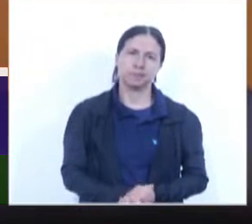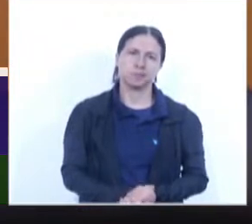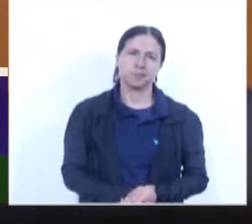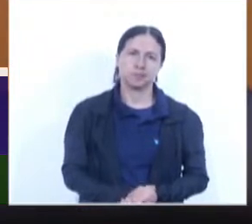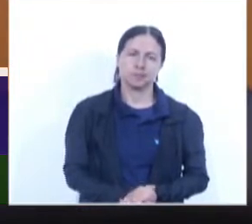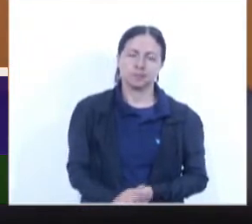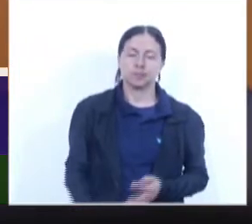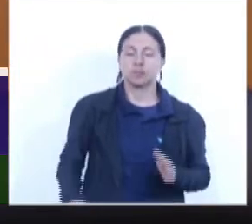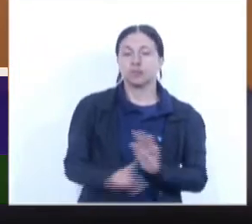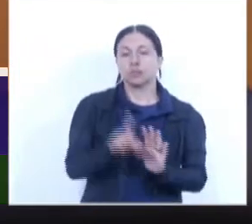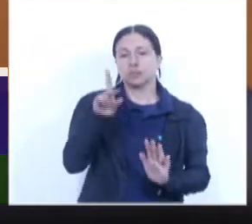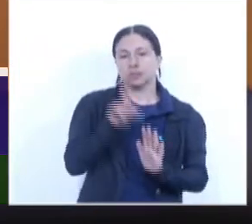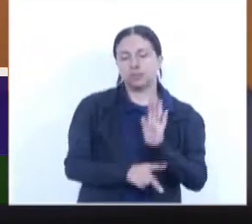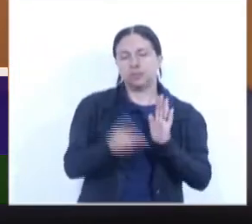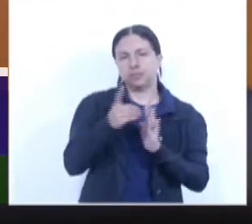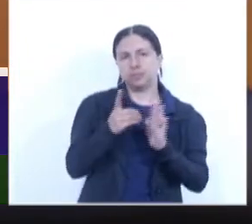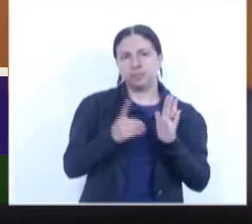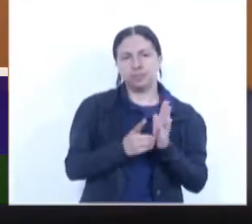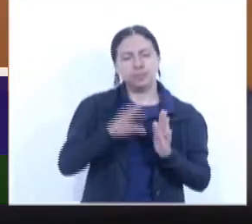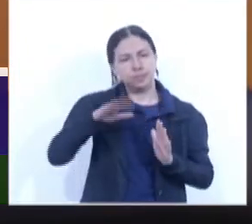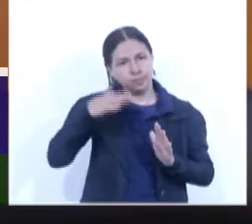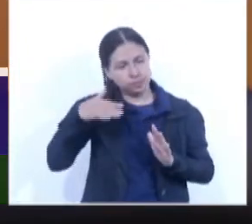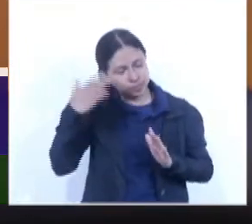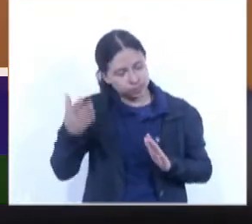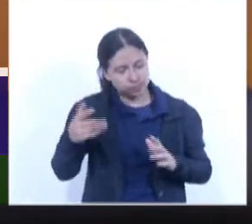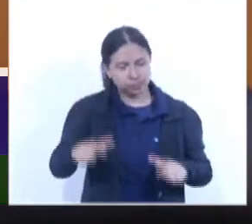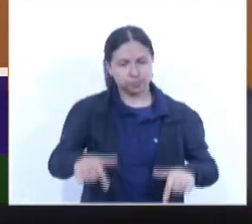projeto decreto legislativo concede